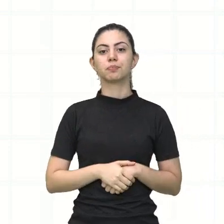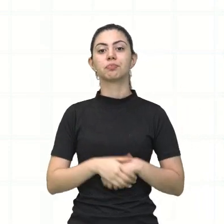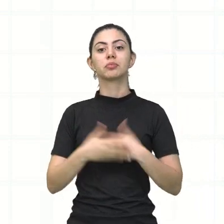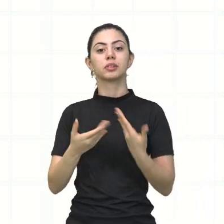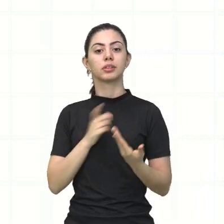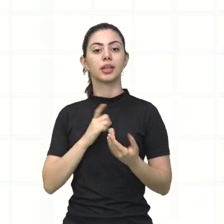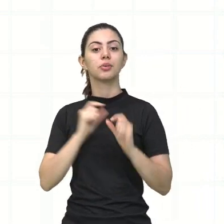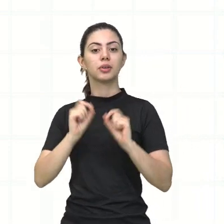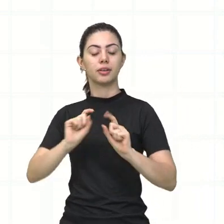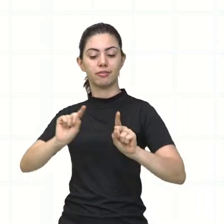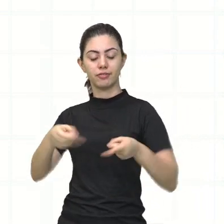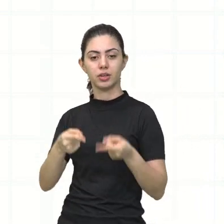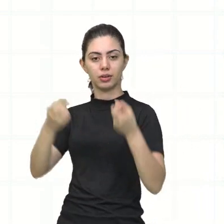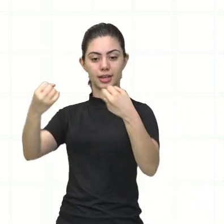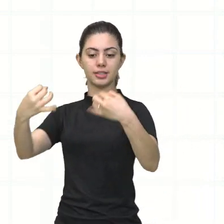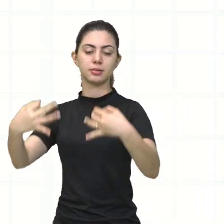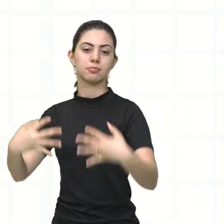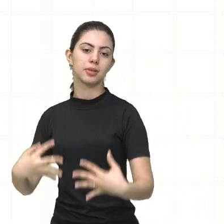as vírgulas.